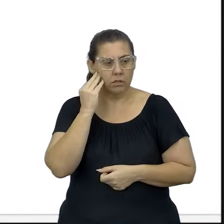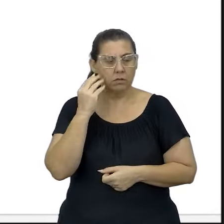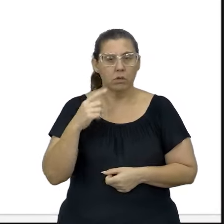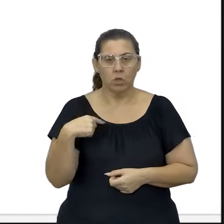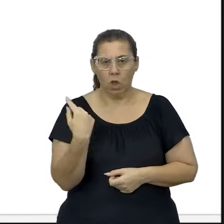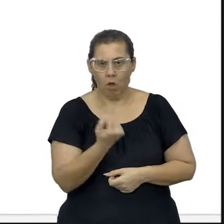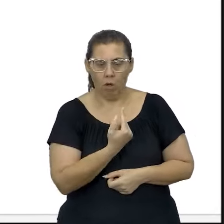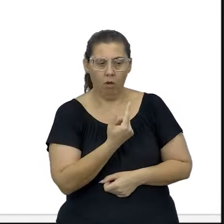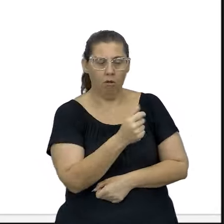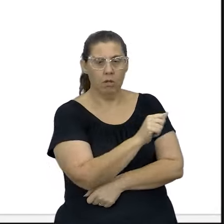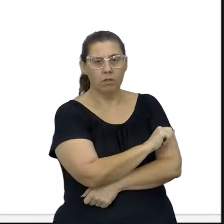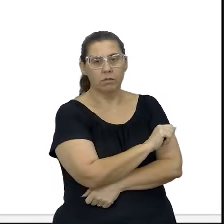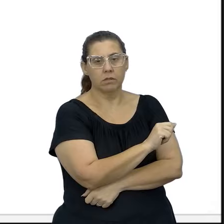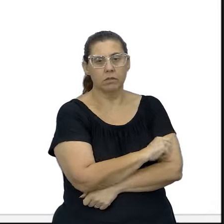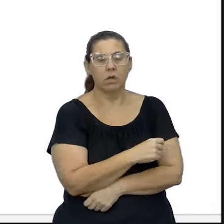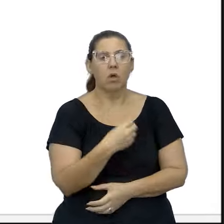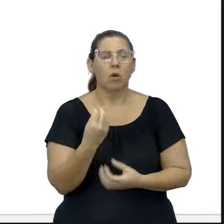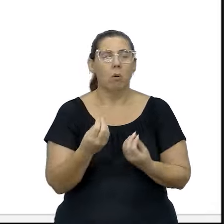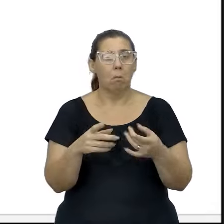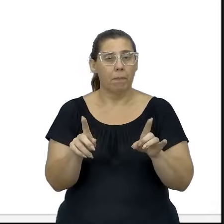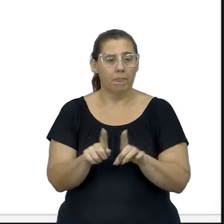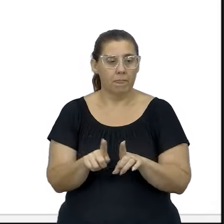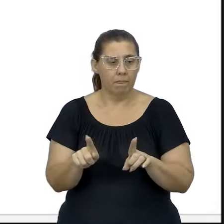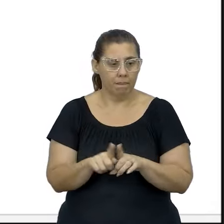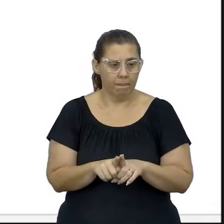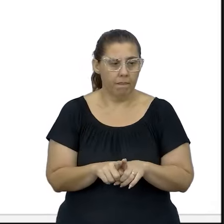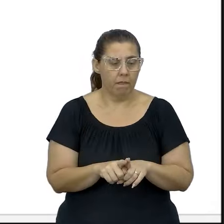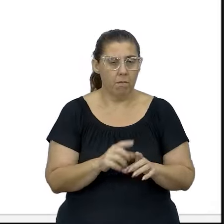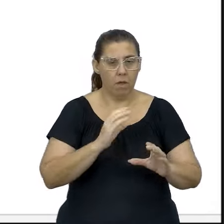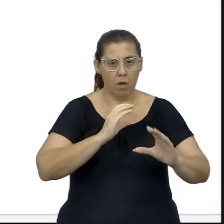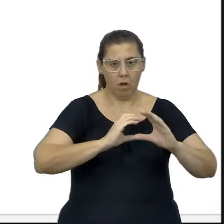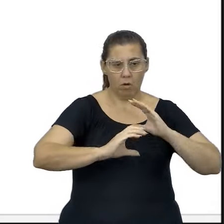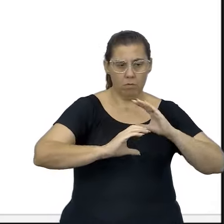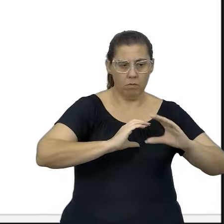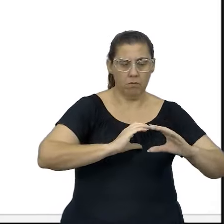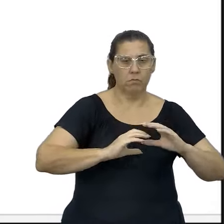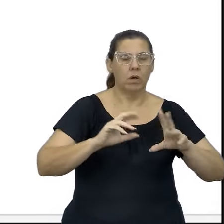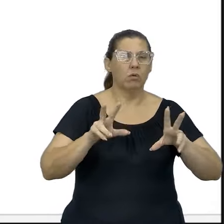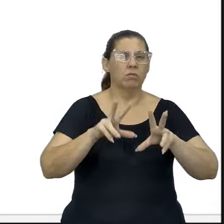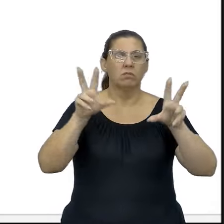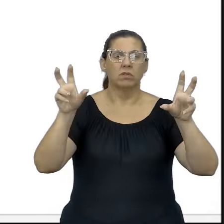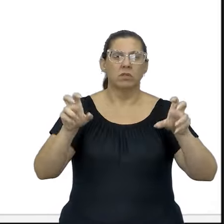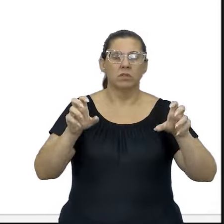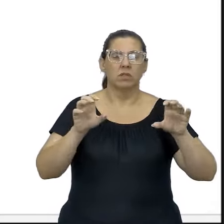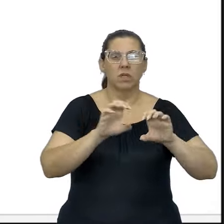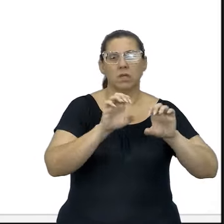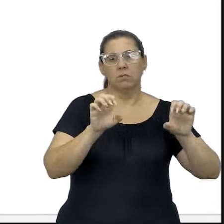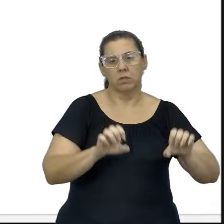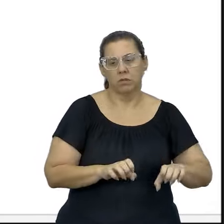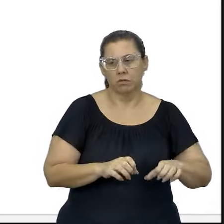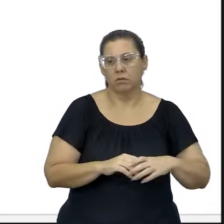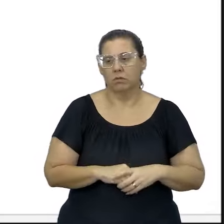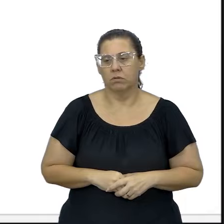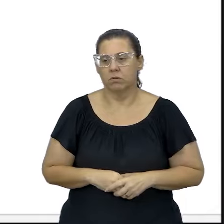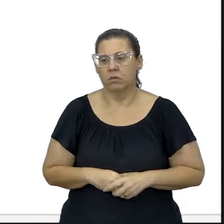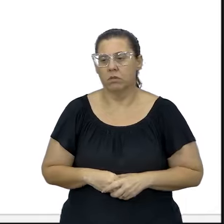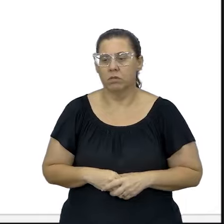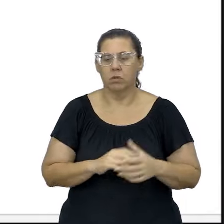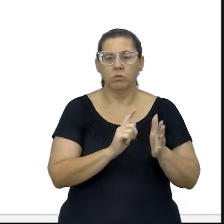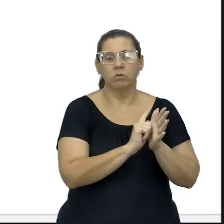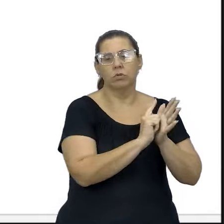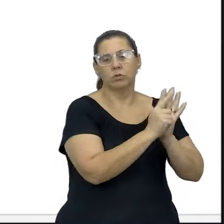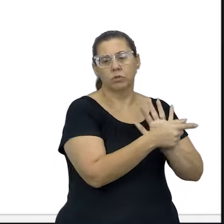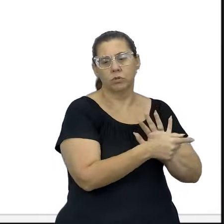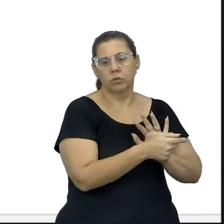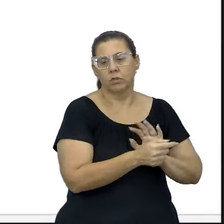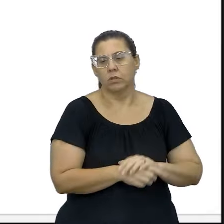nossos estudantes. Como também a situação comunicativa, o tema, a estrutura composicional, o gênero,